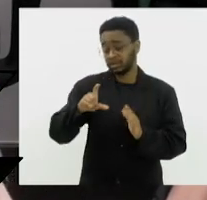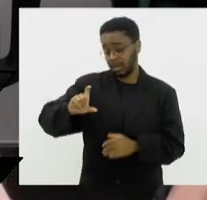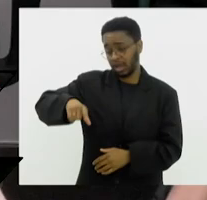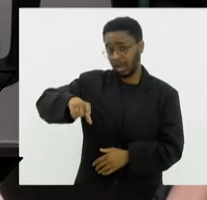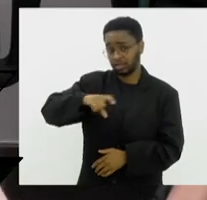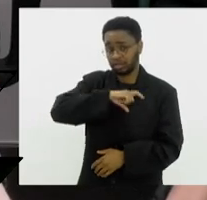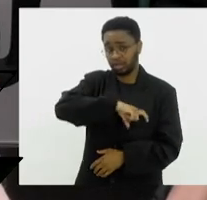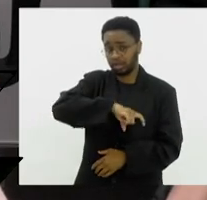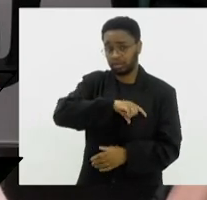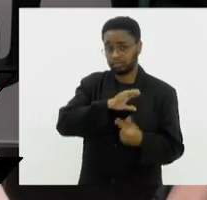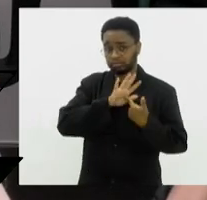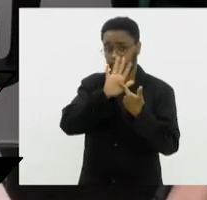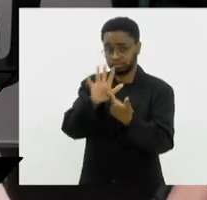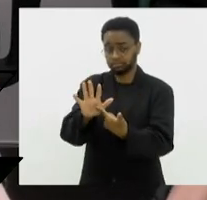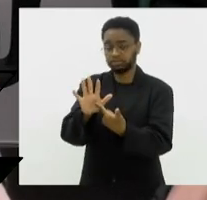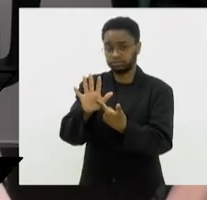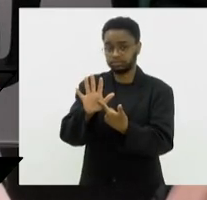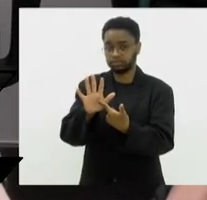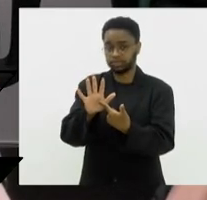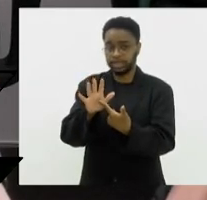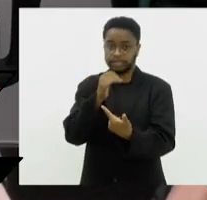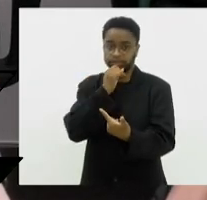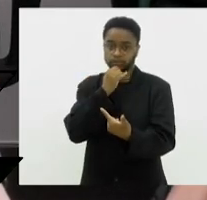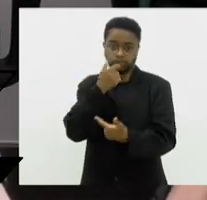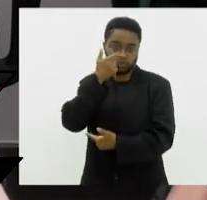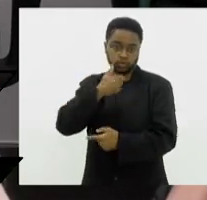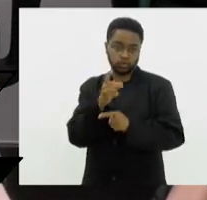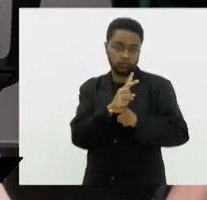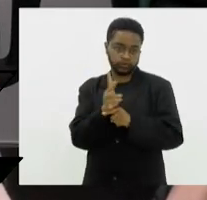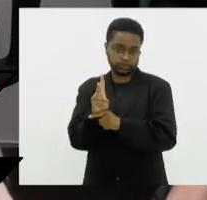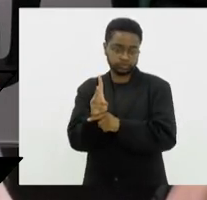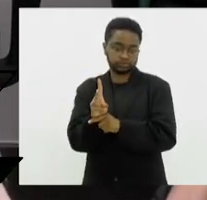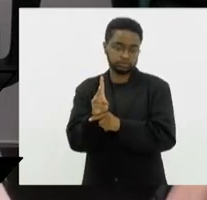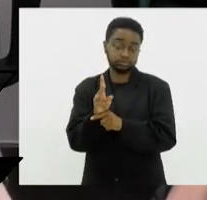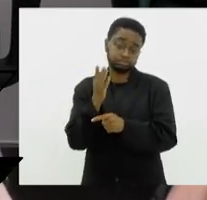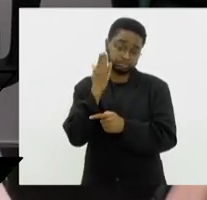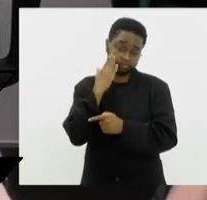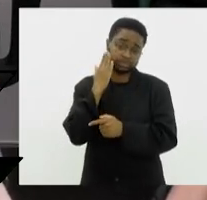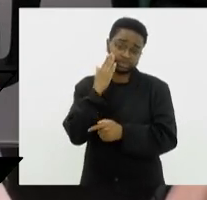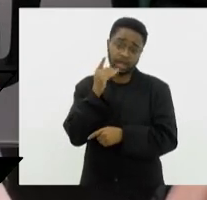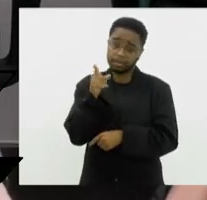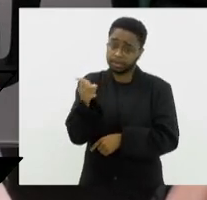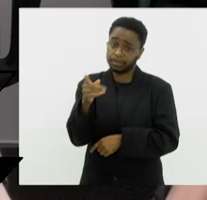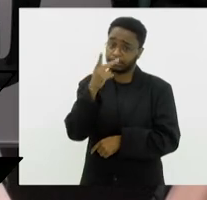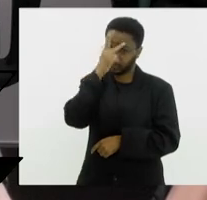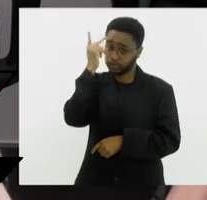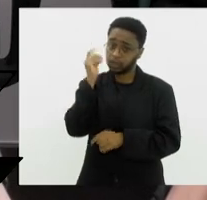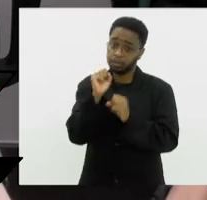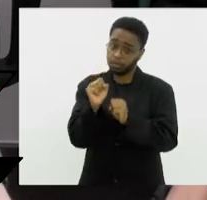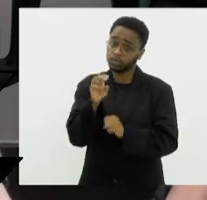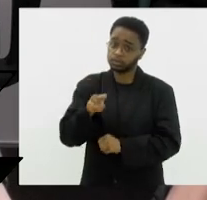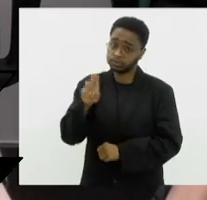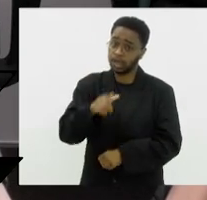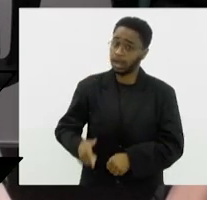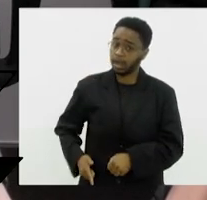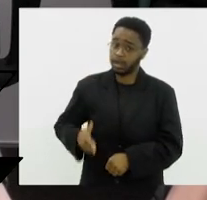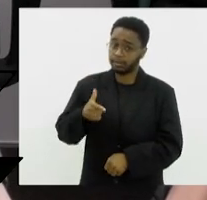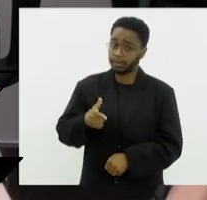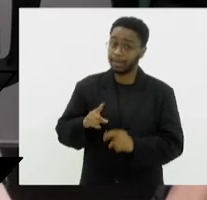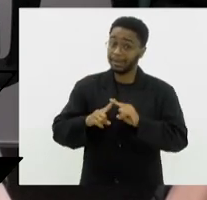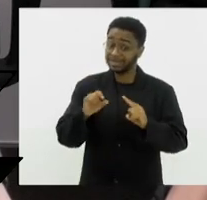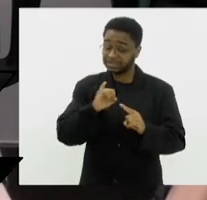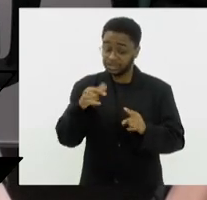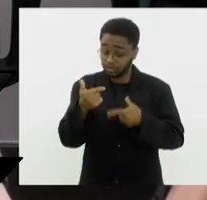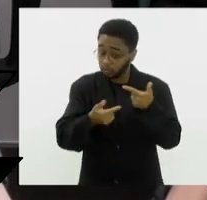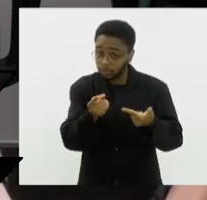lá, que é vigilante, ele sabe que cabe ao vigilante usar a arma em serviço. Fora de serviço,